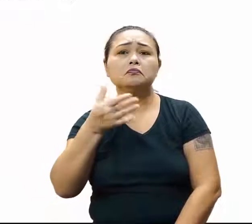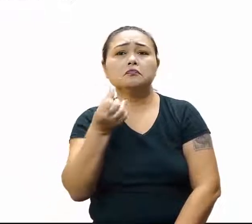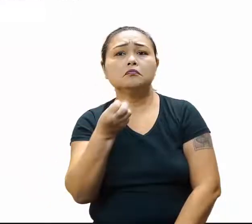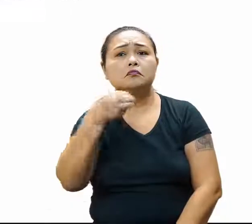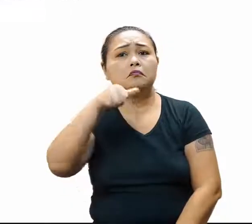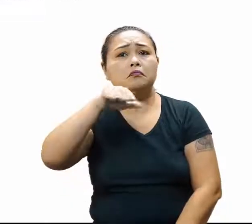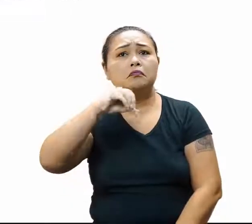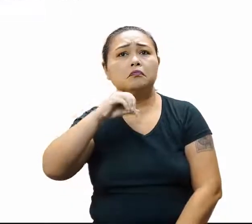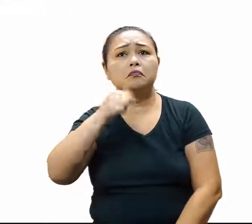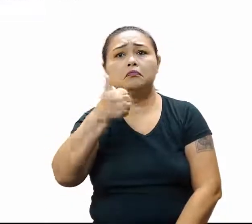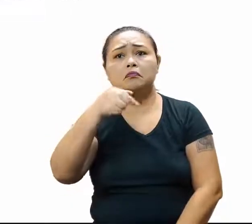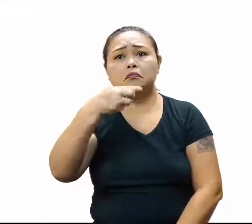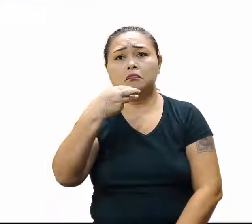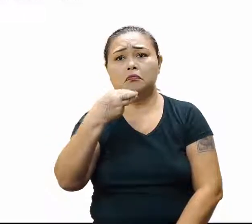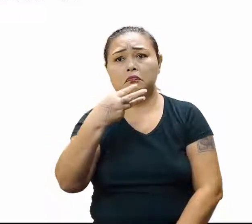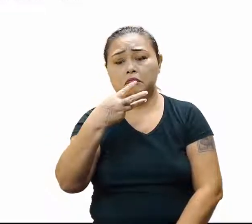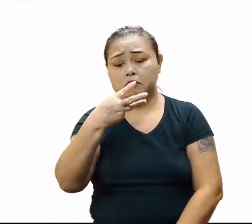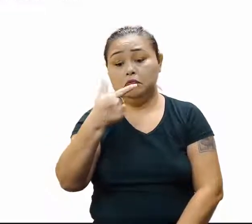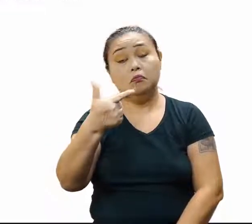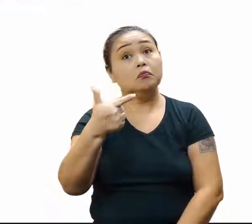de 1732